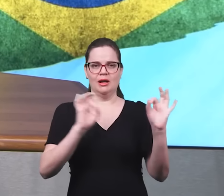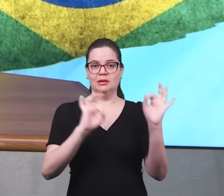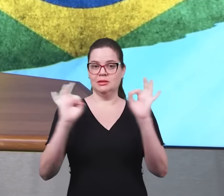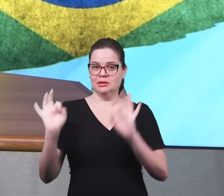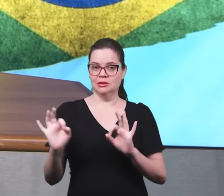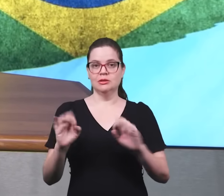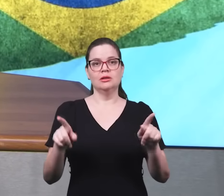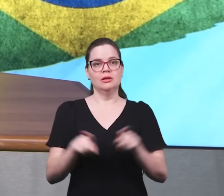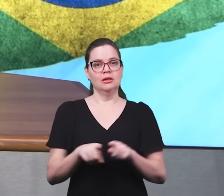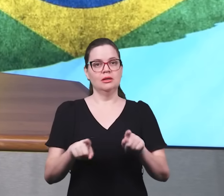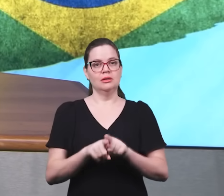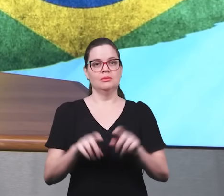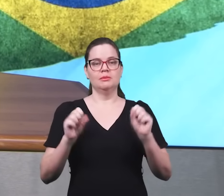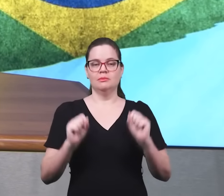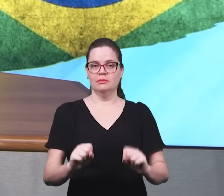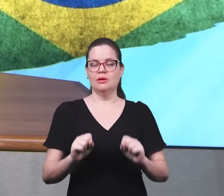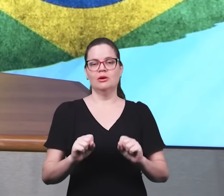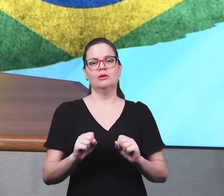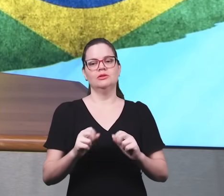programação e curtir,